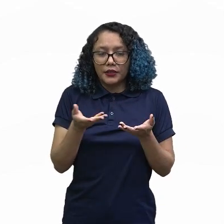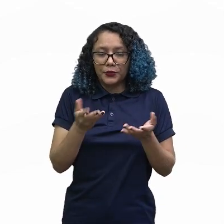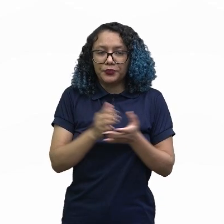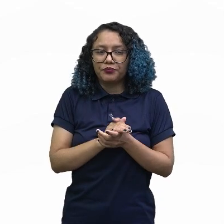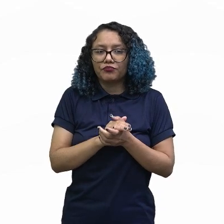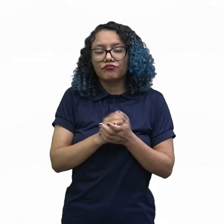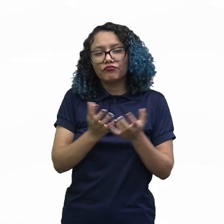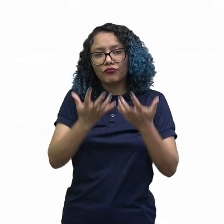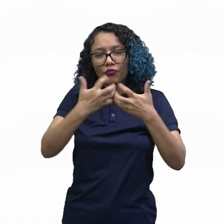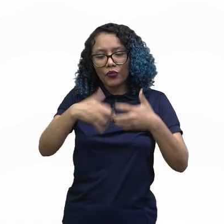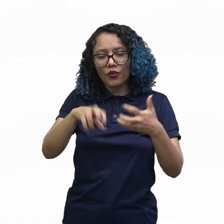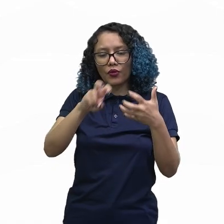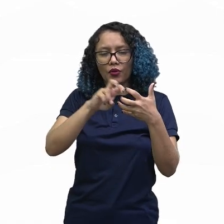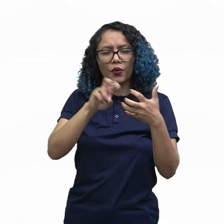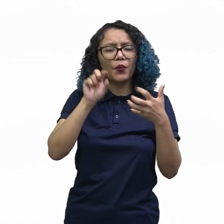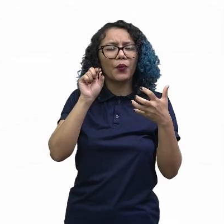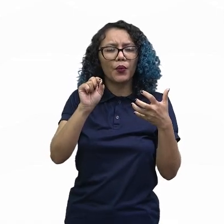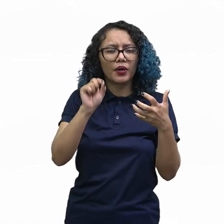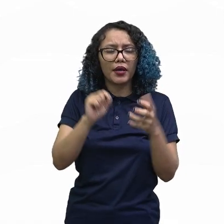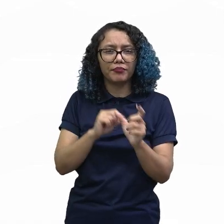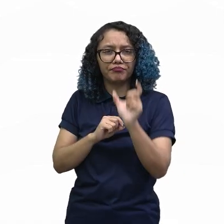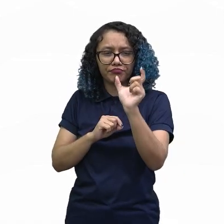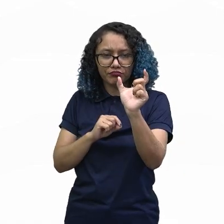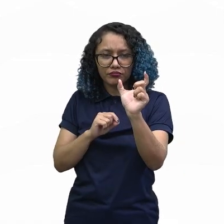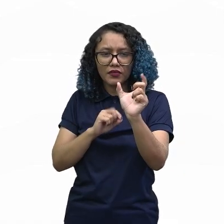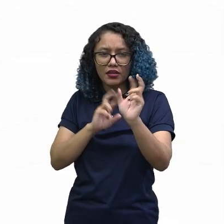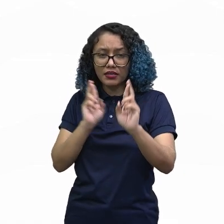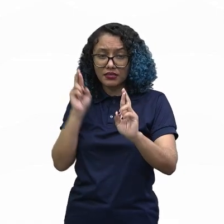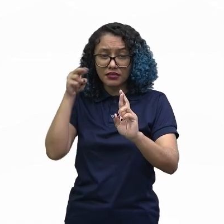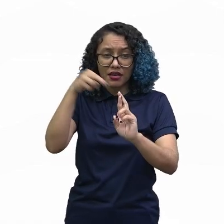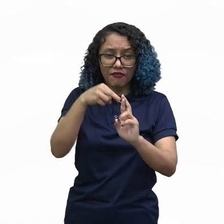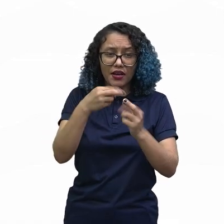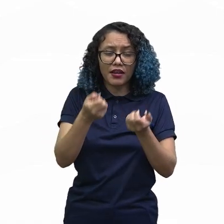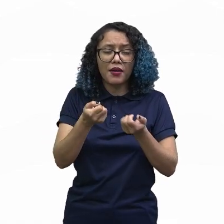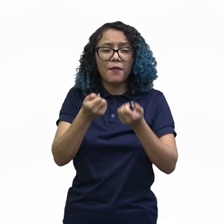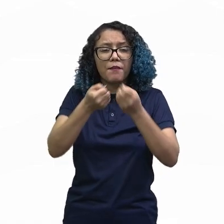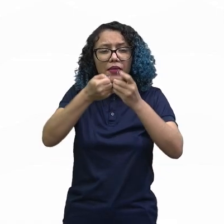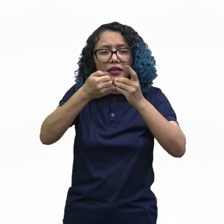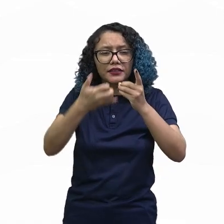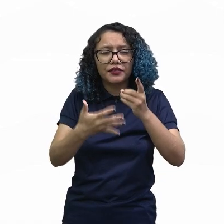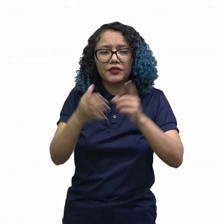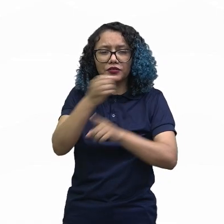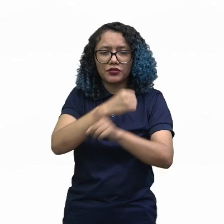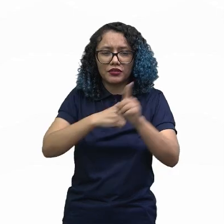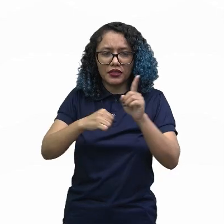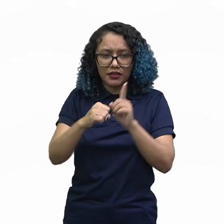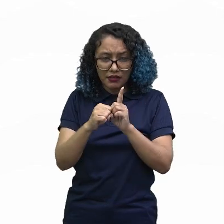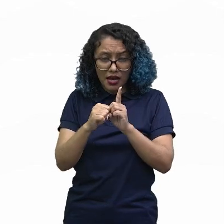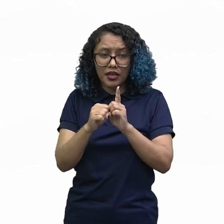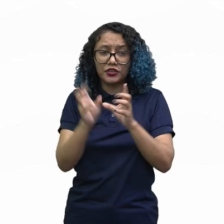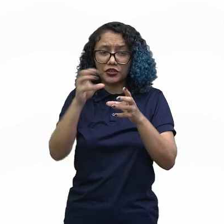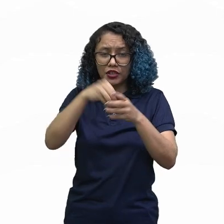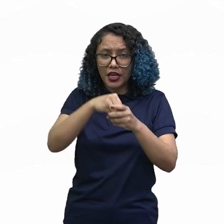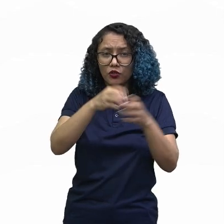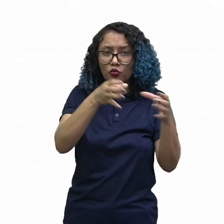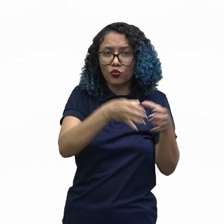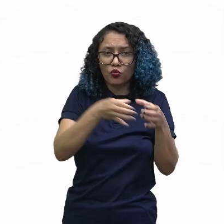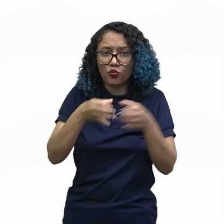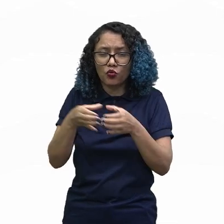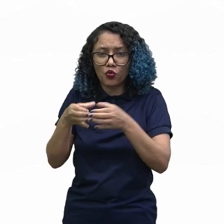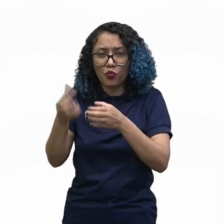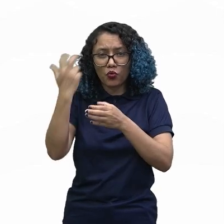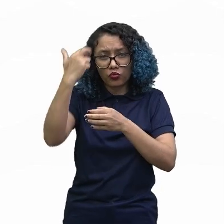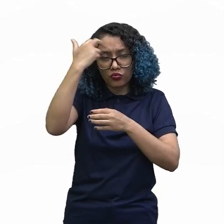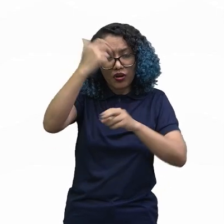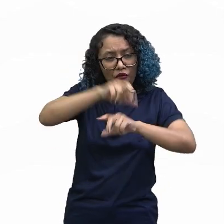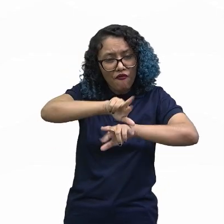multiculturalismo é o termo utilizado para descrever sociedades compostas por diferentes grupos culturais